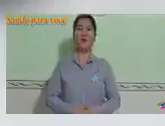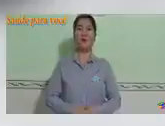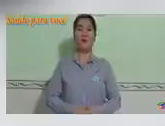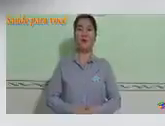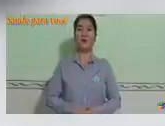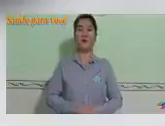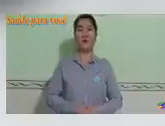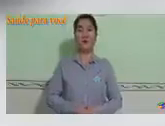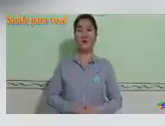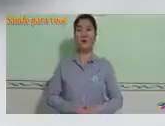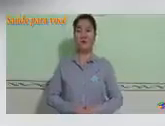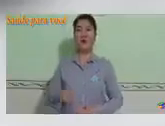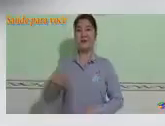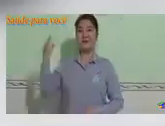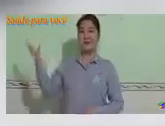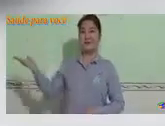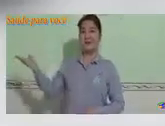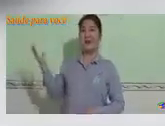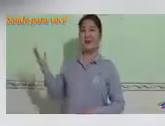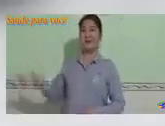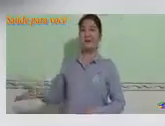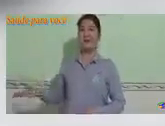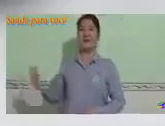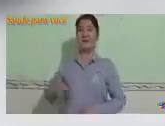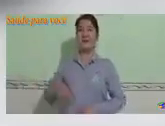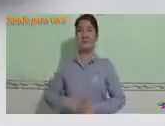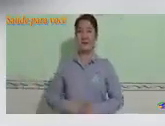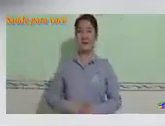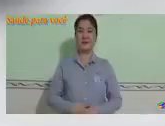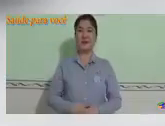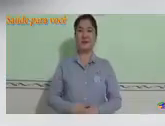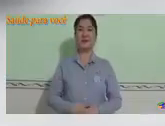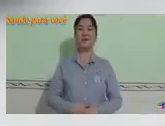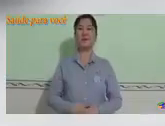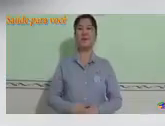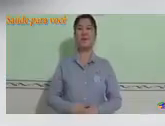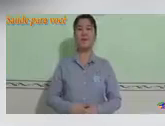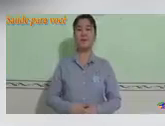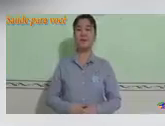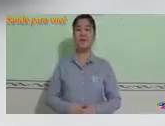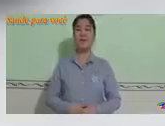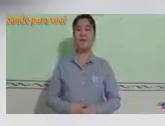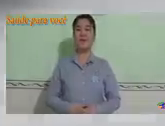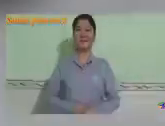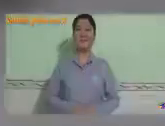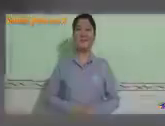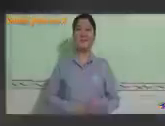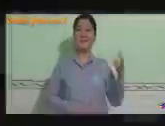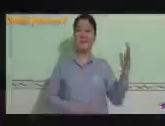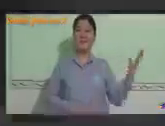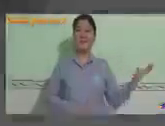O plano de treino para desenvolver o peitoral deve incluir diferentes tipos de exercícios, pois, embora todas as partes